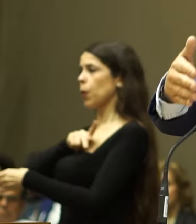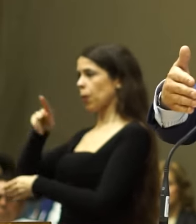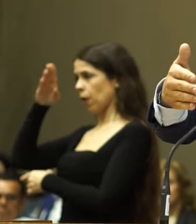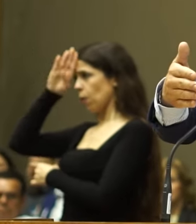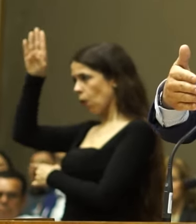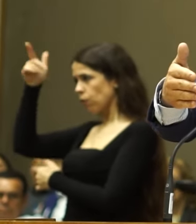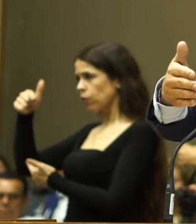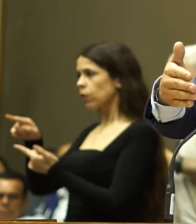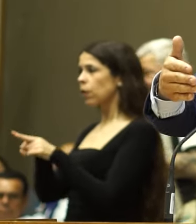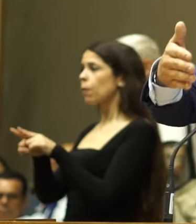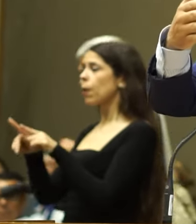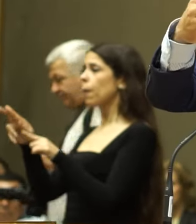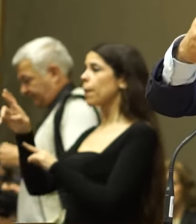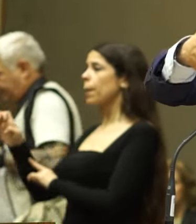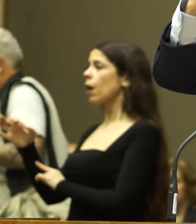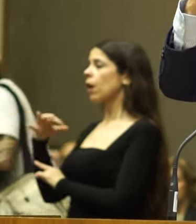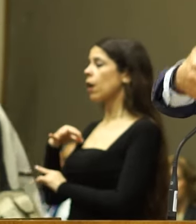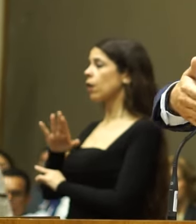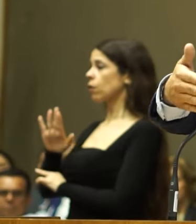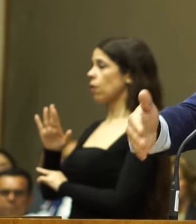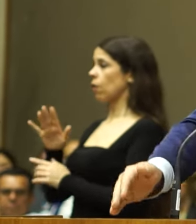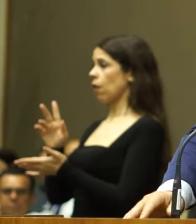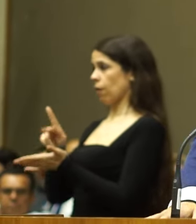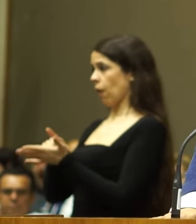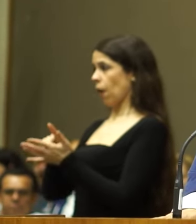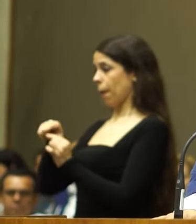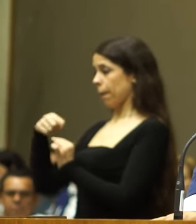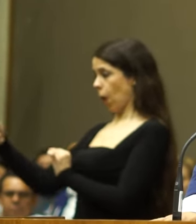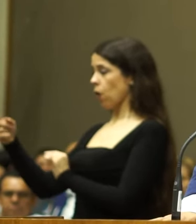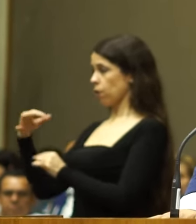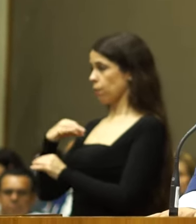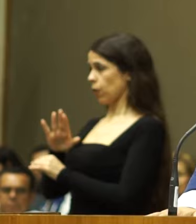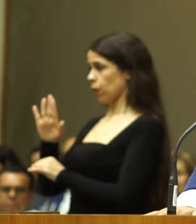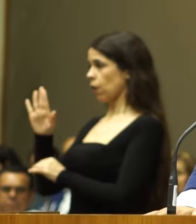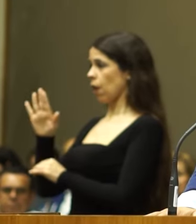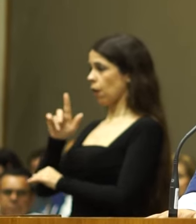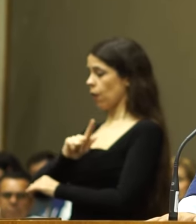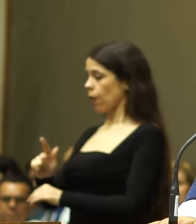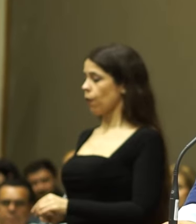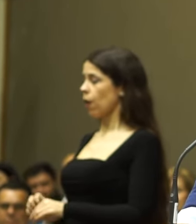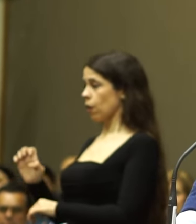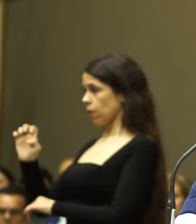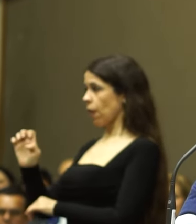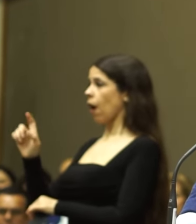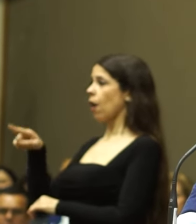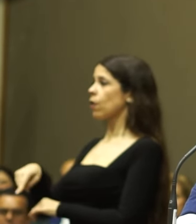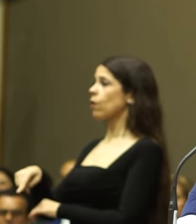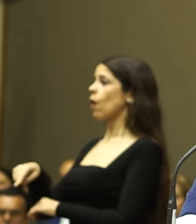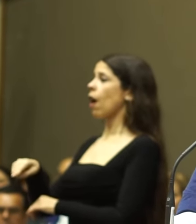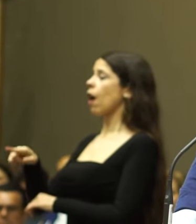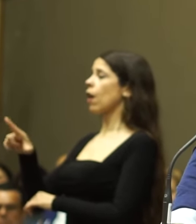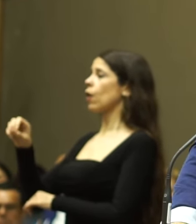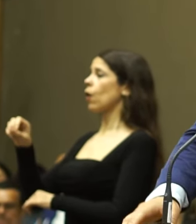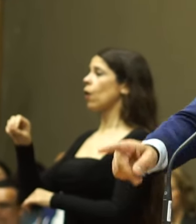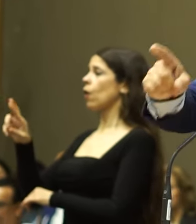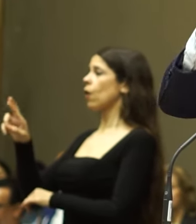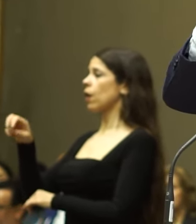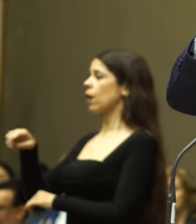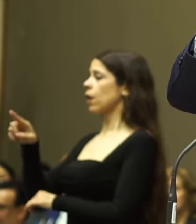nosso pré-candidato, ou melhor, do nosso candidato ao governo do estado, Denis Lorenzoni, do nosso